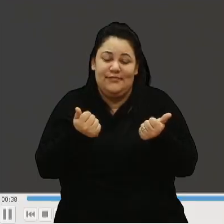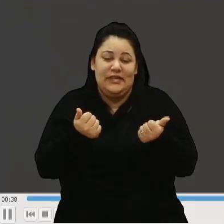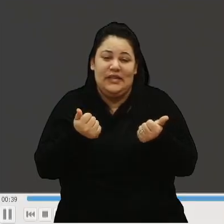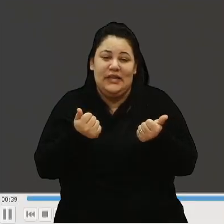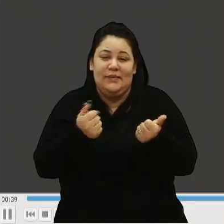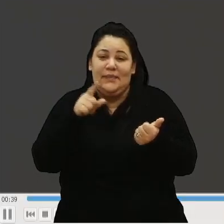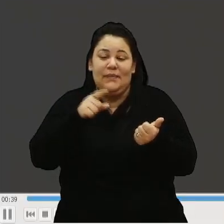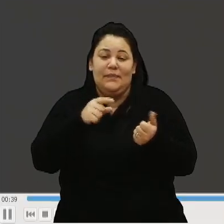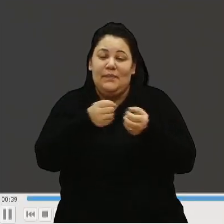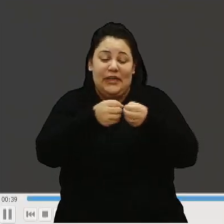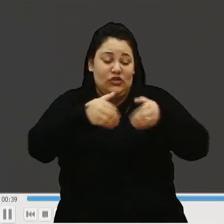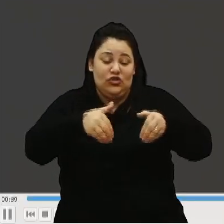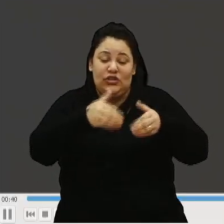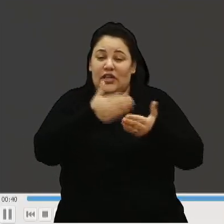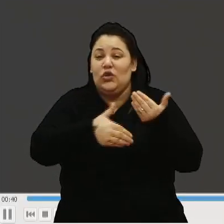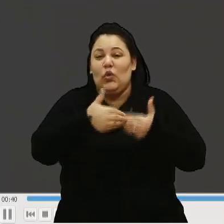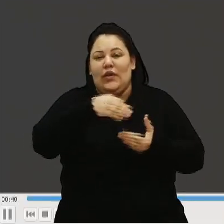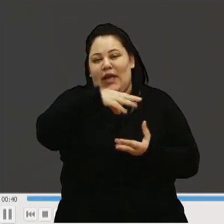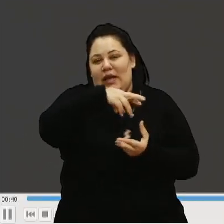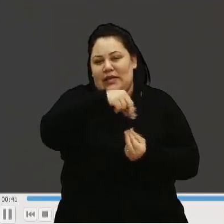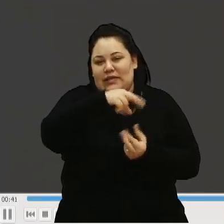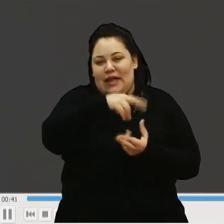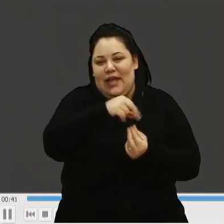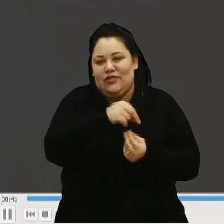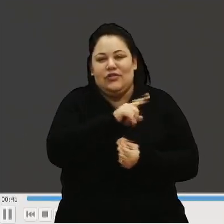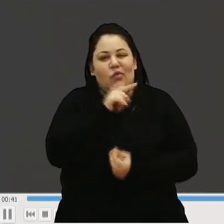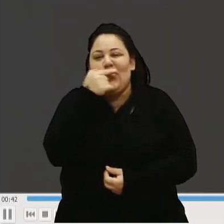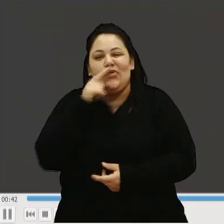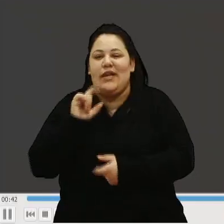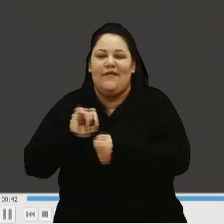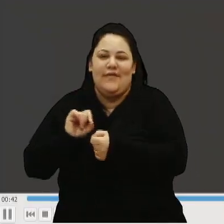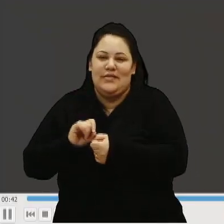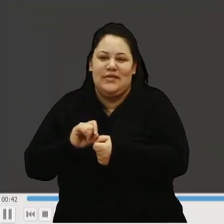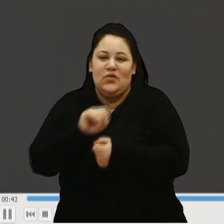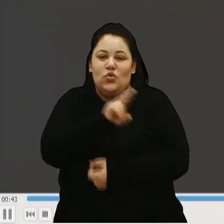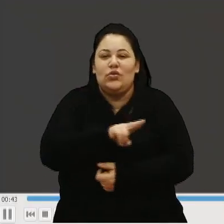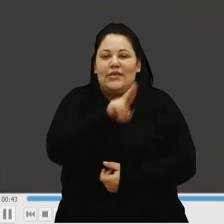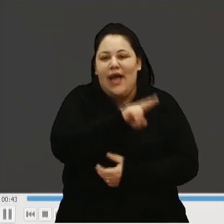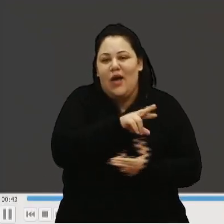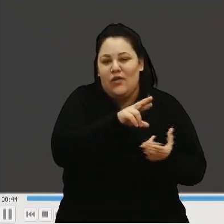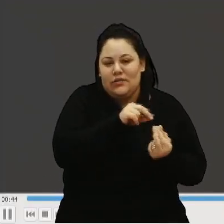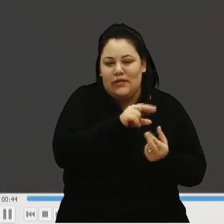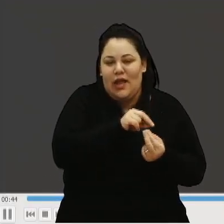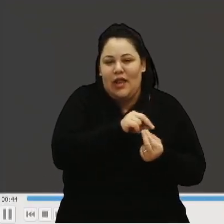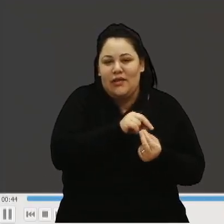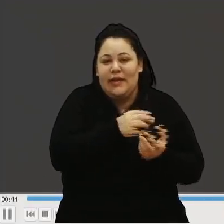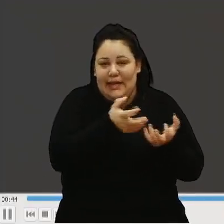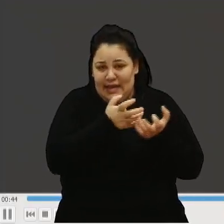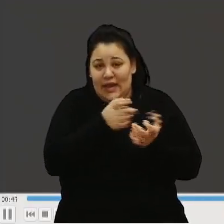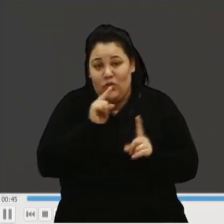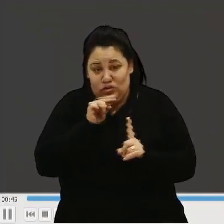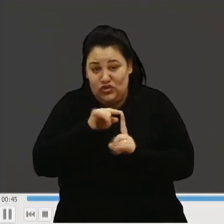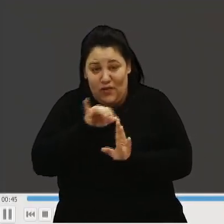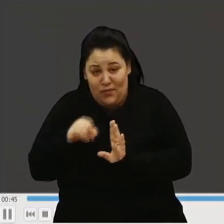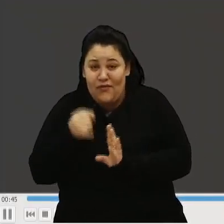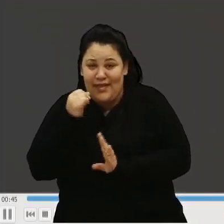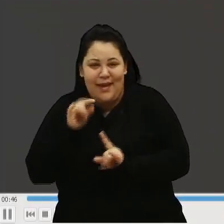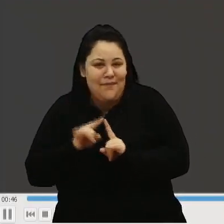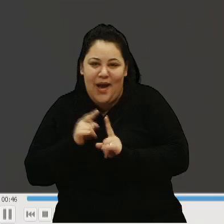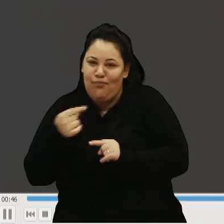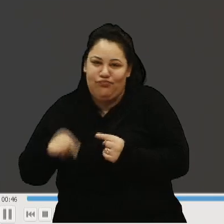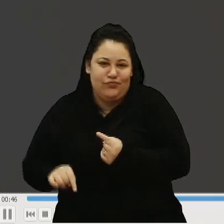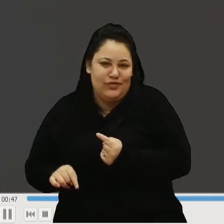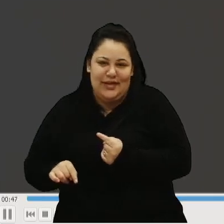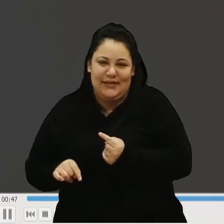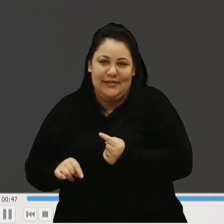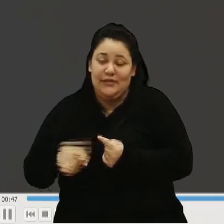restante do lixo, que possivelmente seletivo, que poderia ser reaproveitado. Então, precisamos pensar